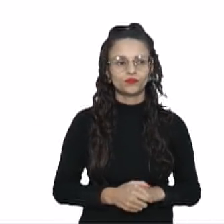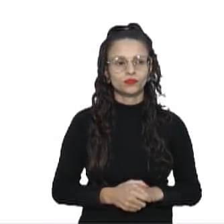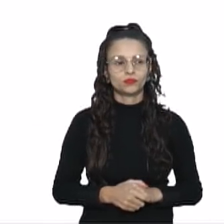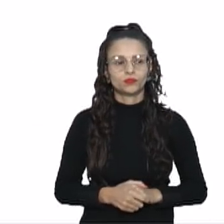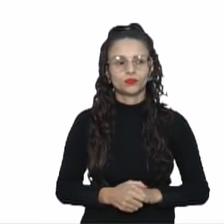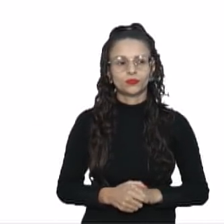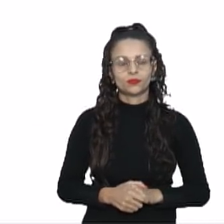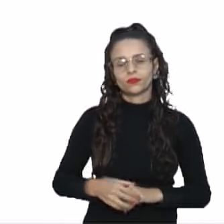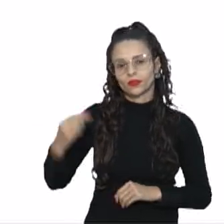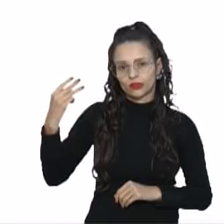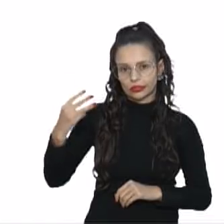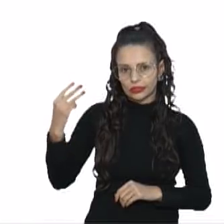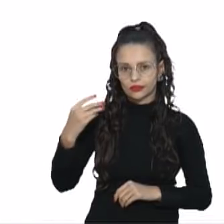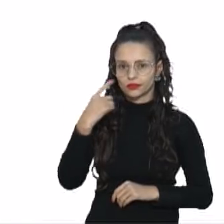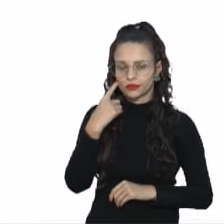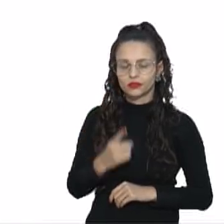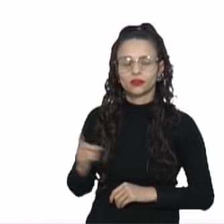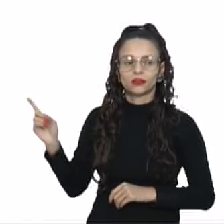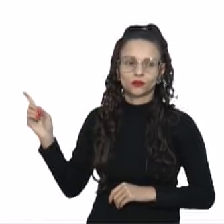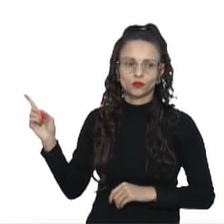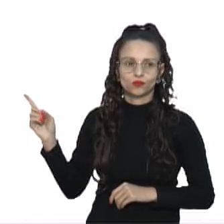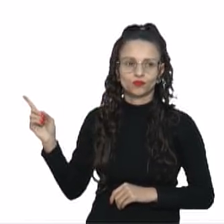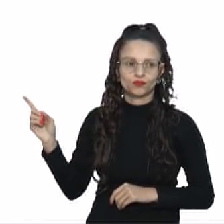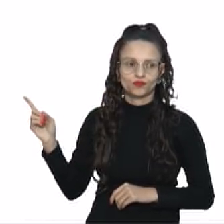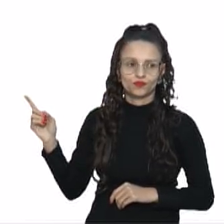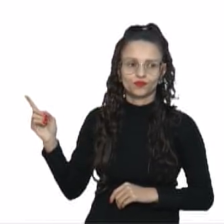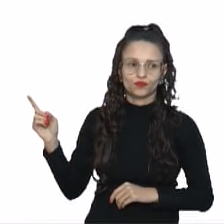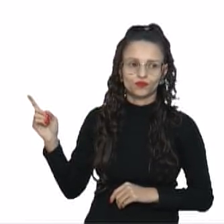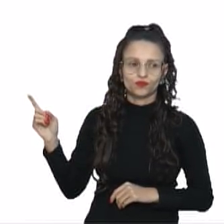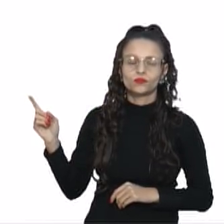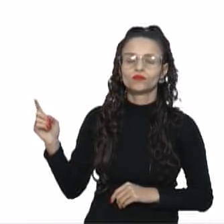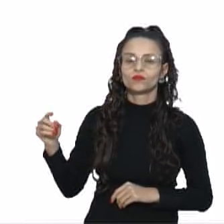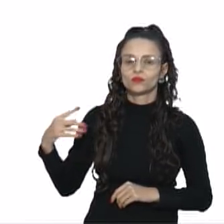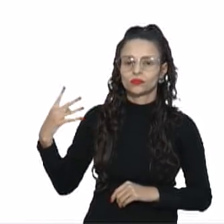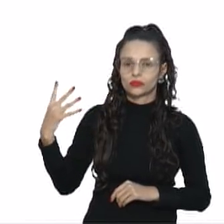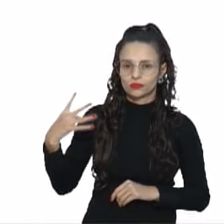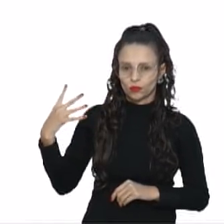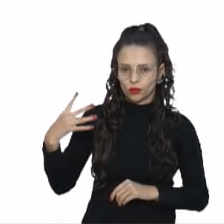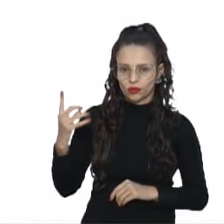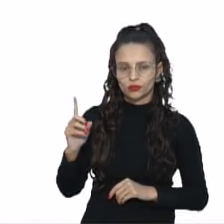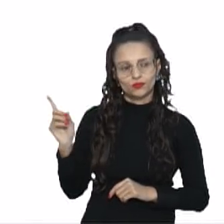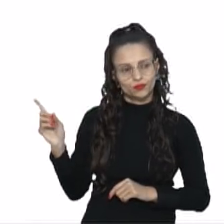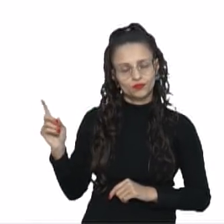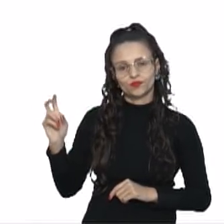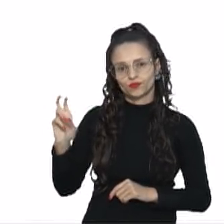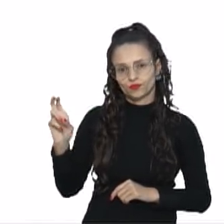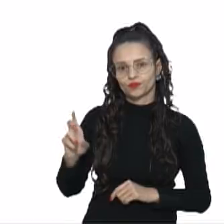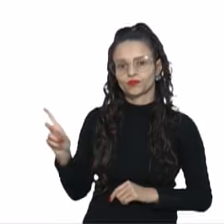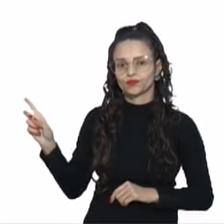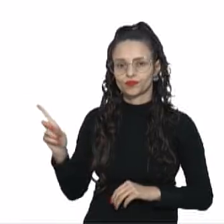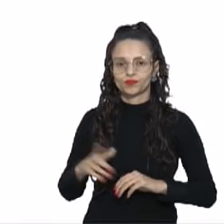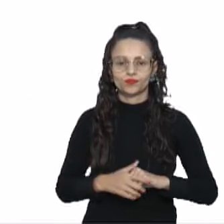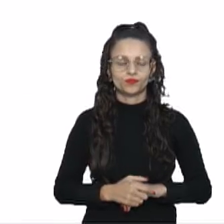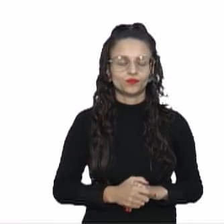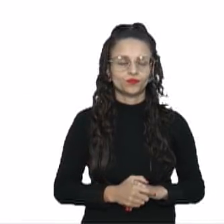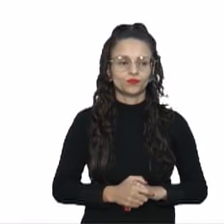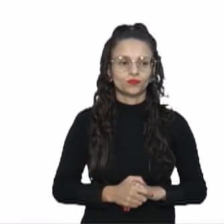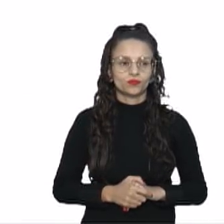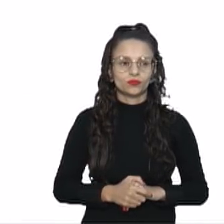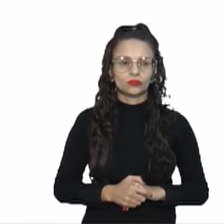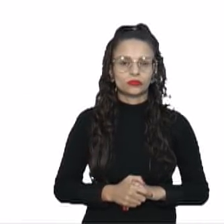trióxido de nitrogênio, tetróxido de triferro, óxido de cálcio e, por último, óxido